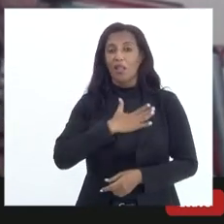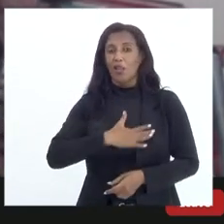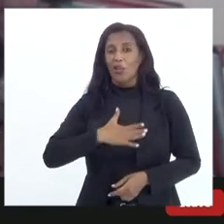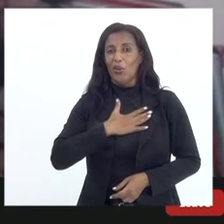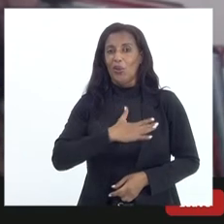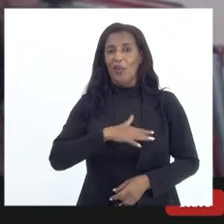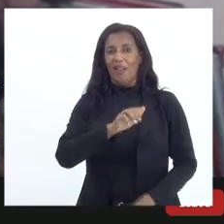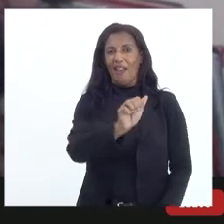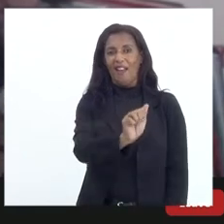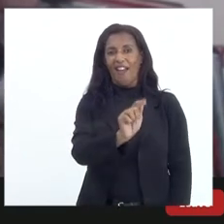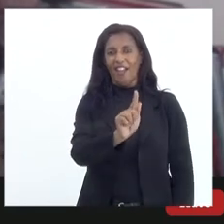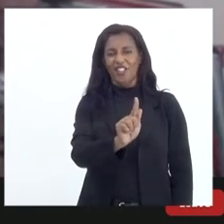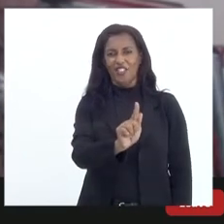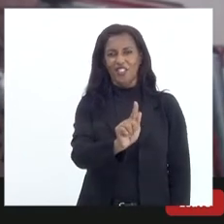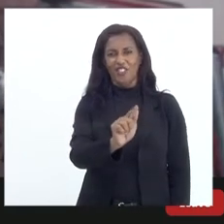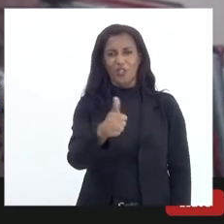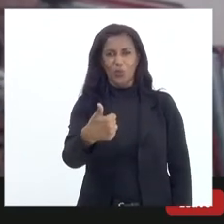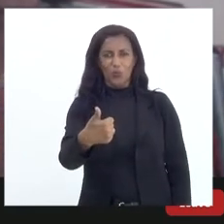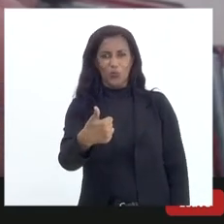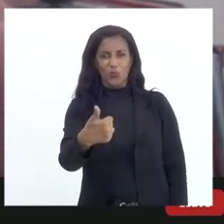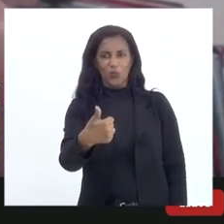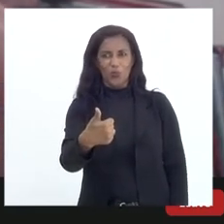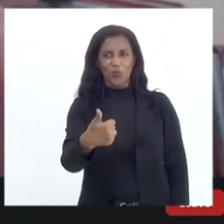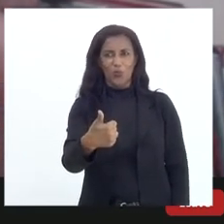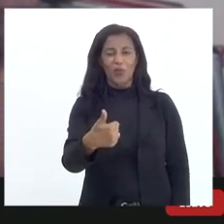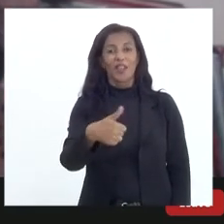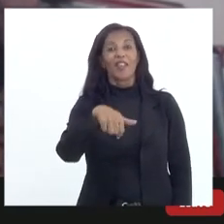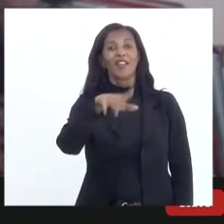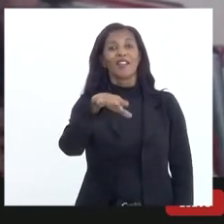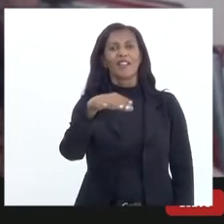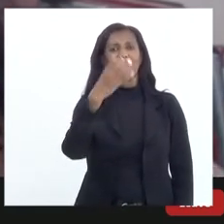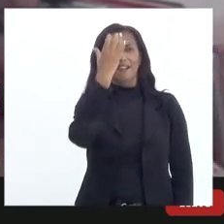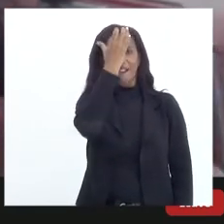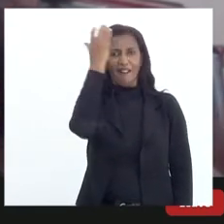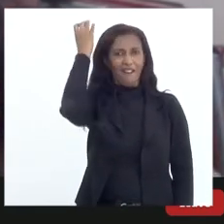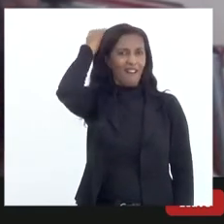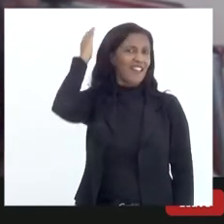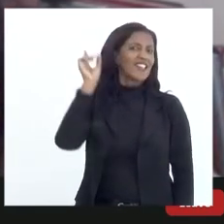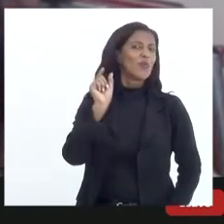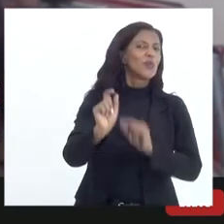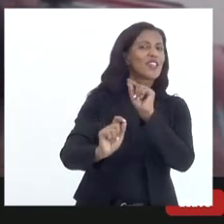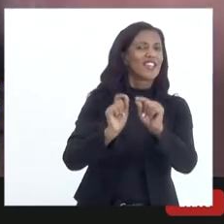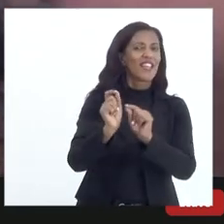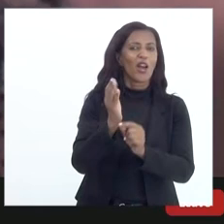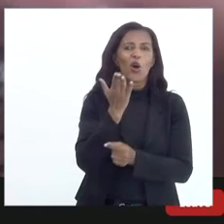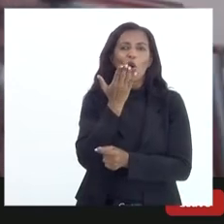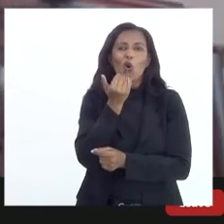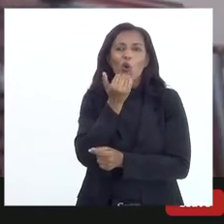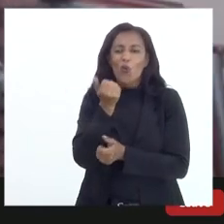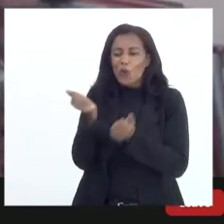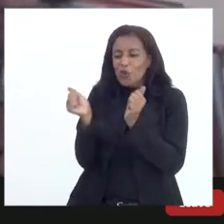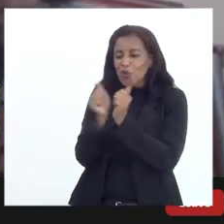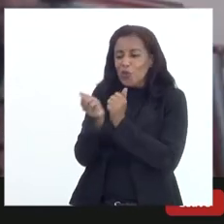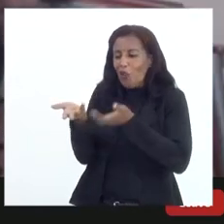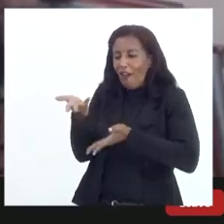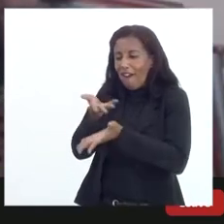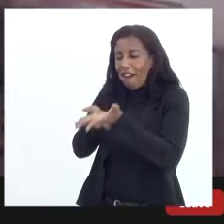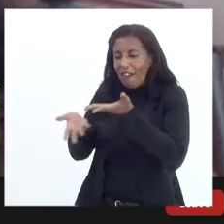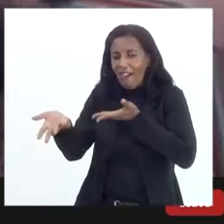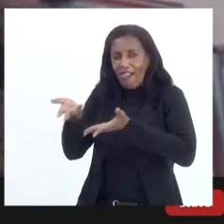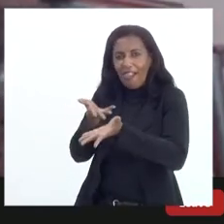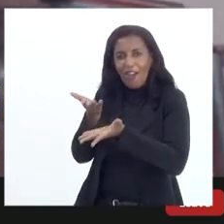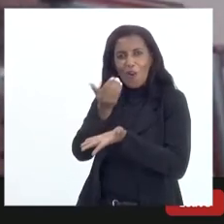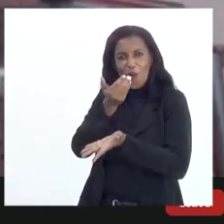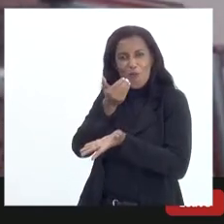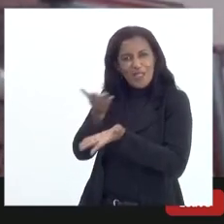do AG1. Né? O AG1, quem é candomblessista sabe que é aquela coisa de comer junto, trocar comida, né? A gente troca